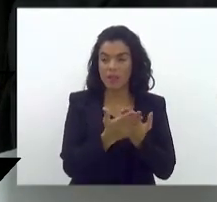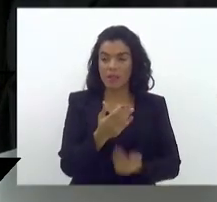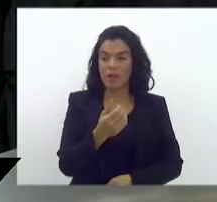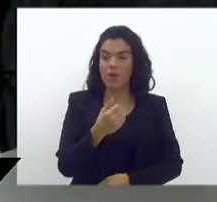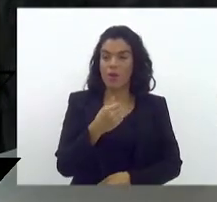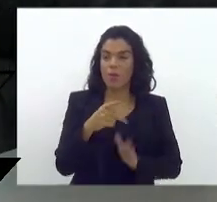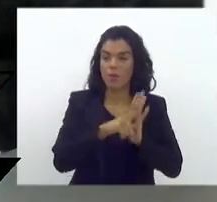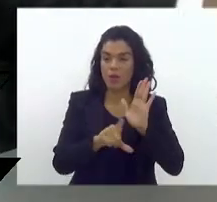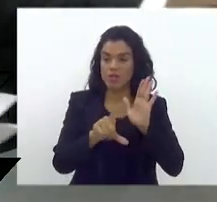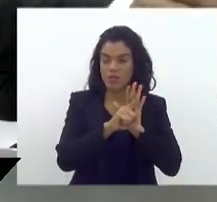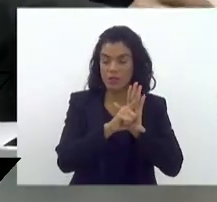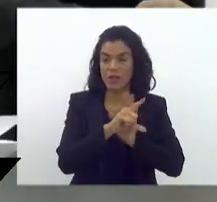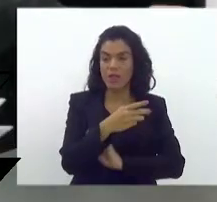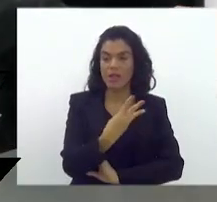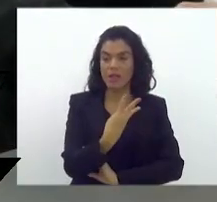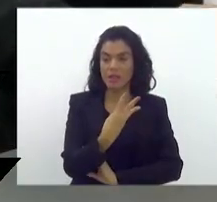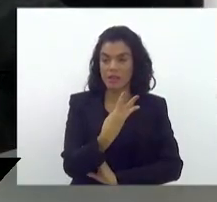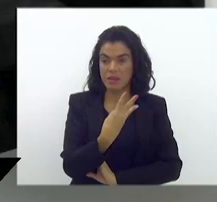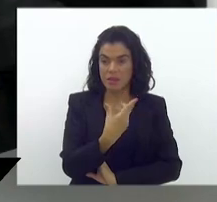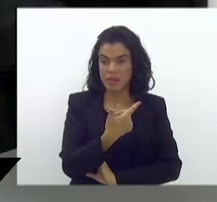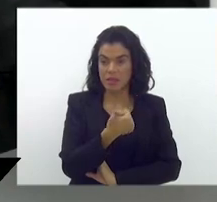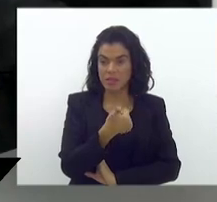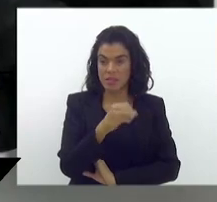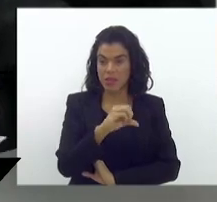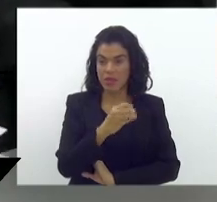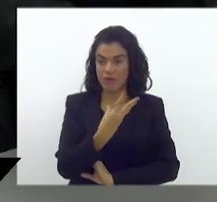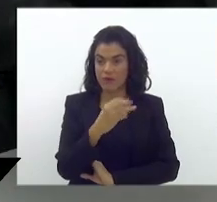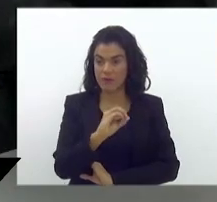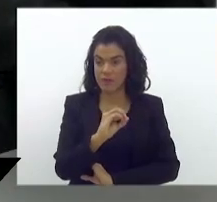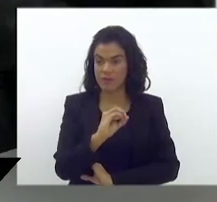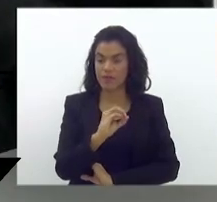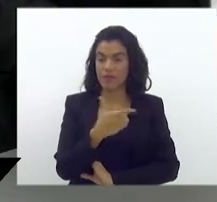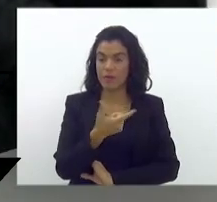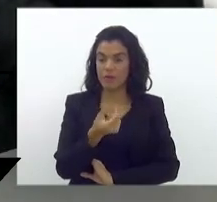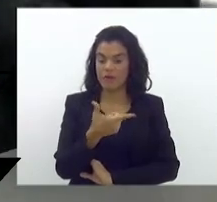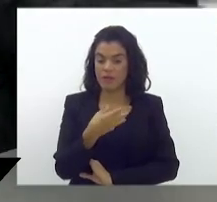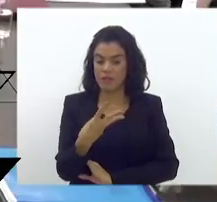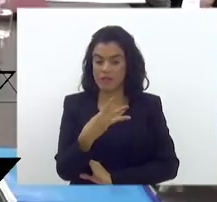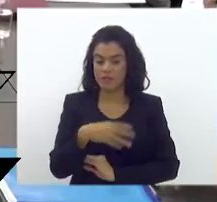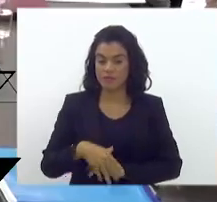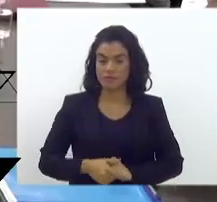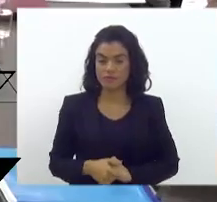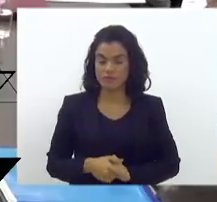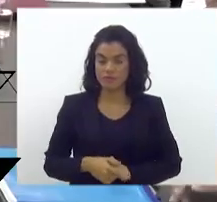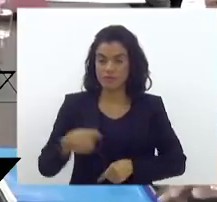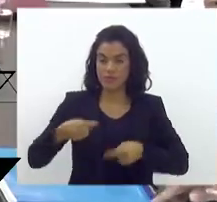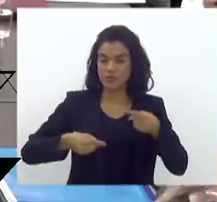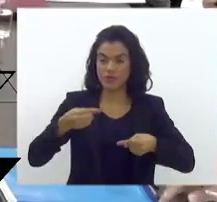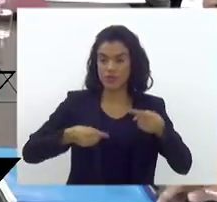3019 de 2020, de autoria do deputado Carlos Mink. Senhor presidente. Em discussão.